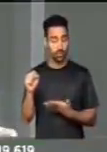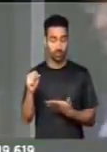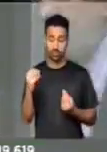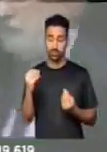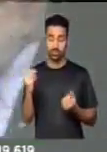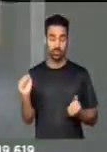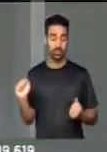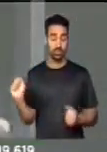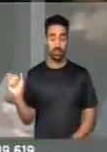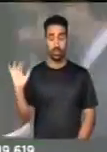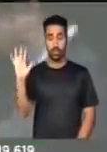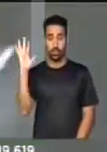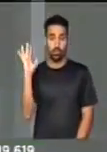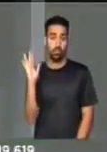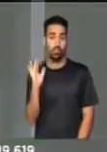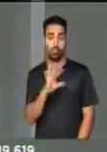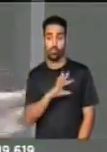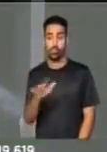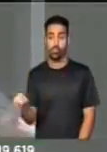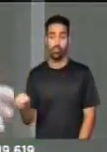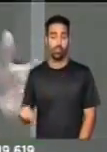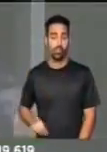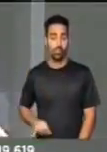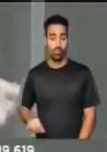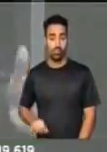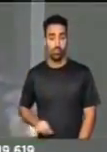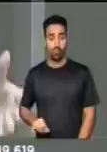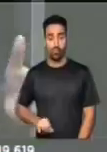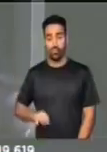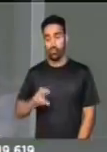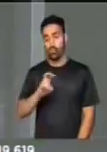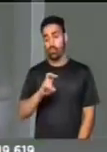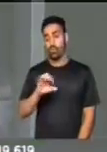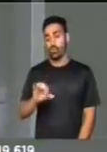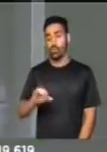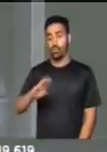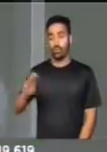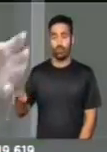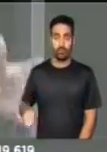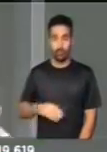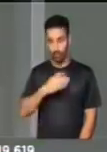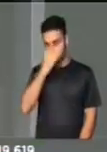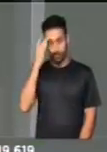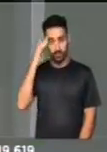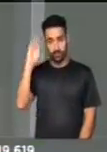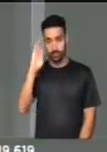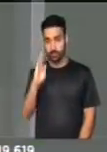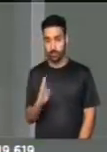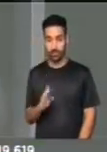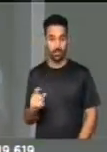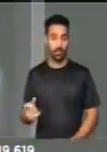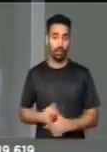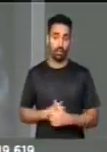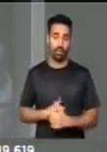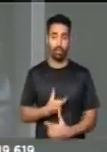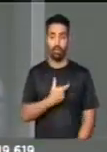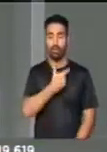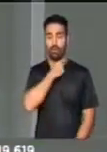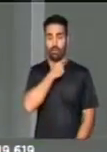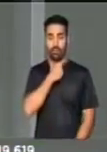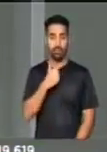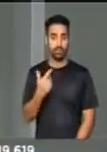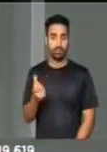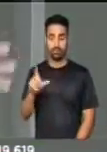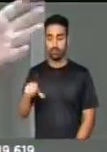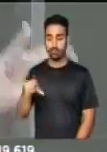que conviver com o sofrimento de mais de 59 milhões de brasileiros que estão inadimplentes, que estão com cartão de